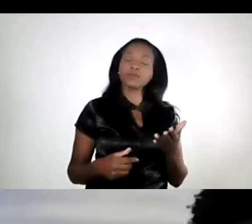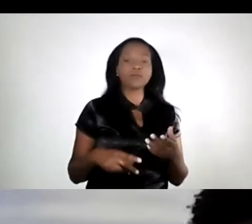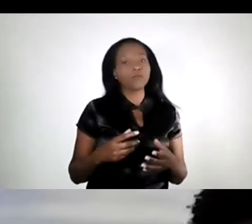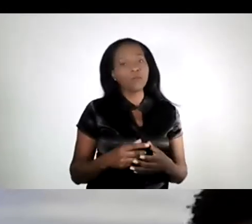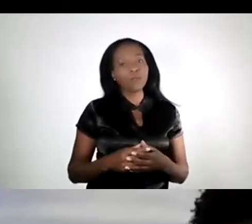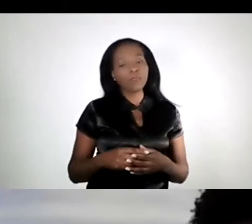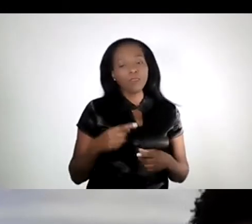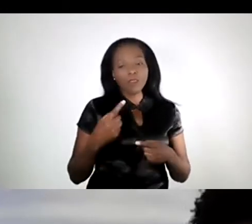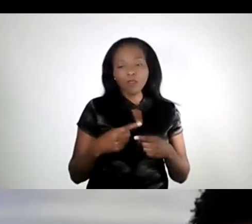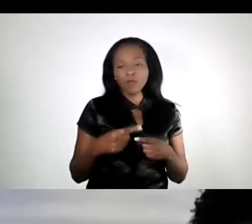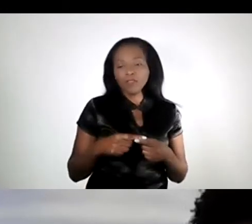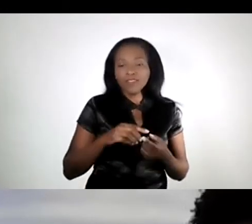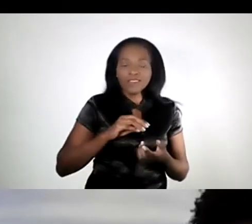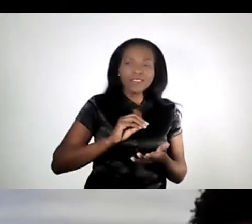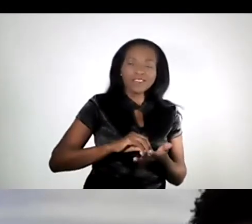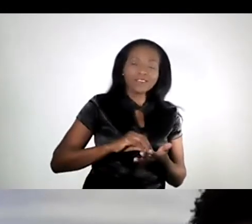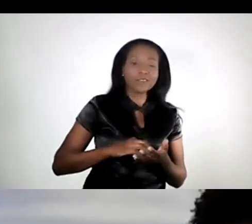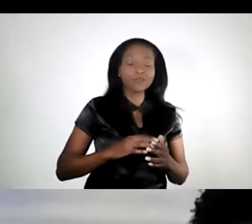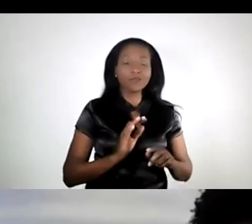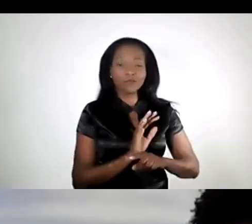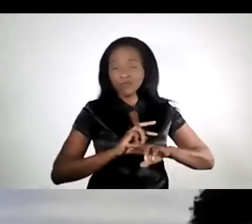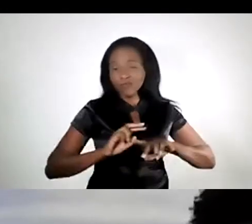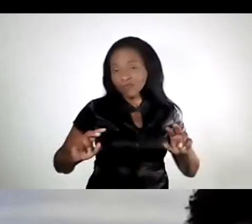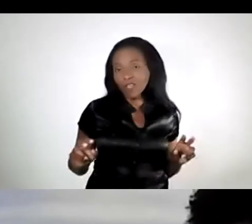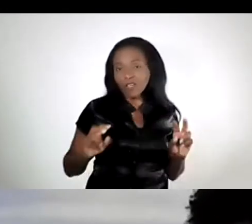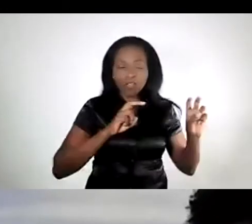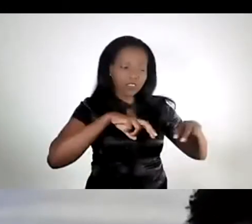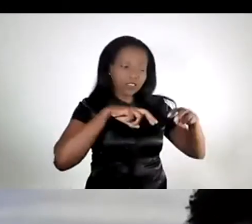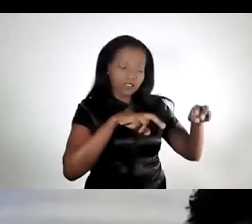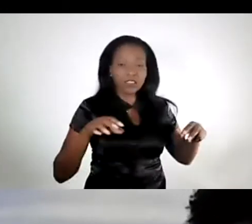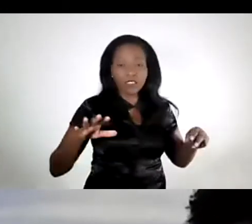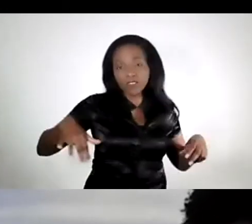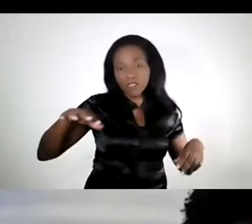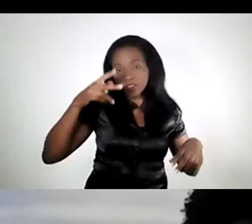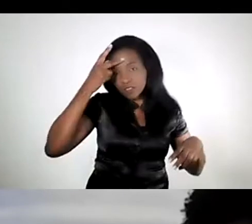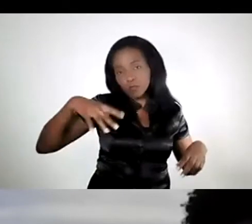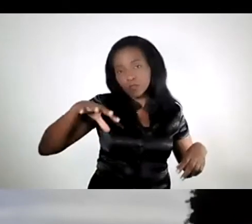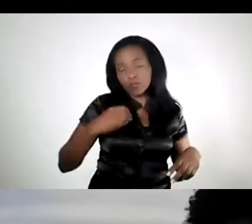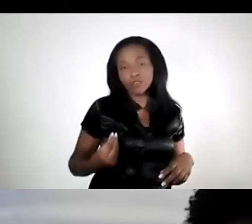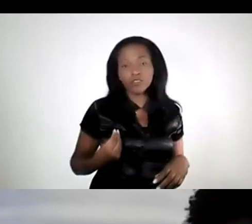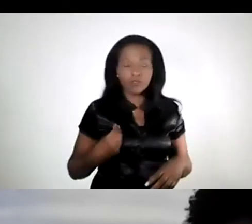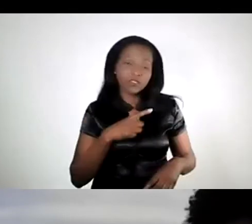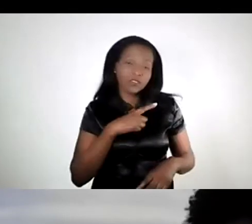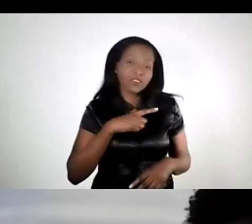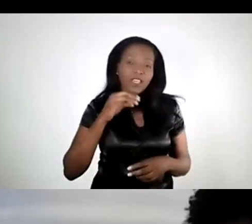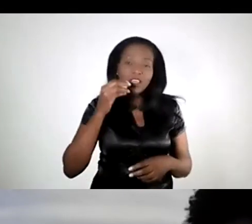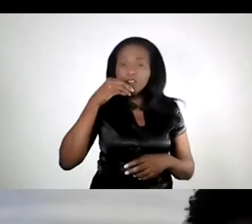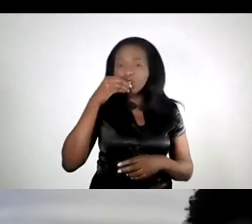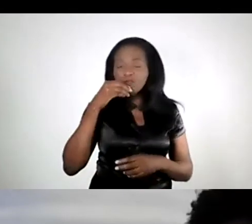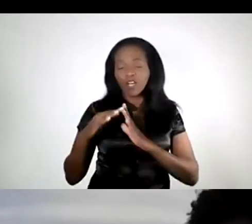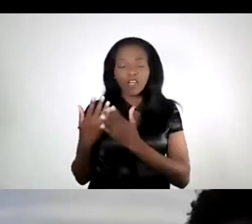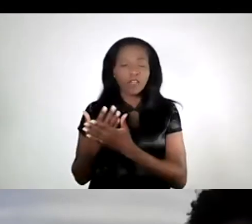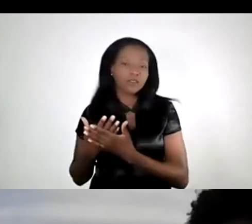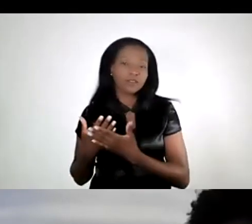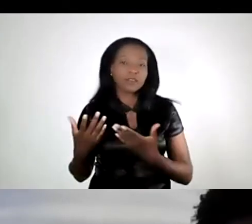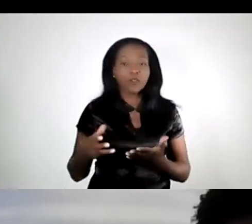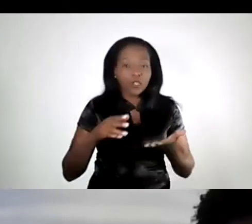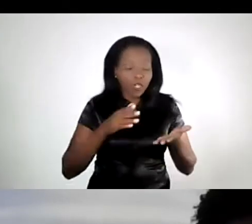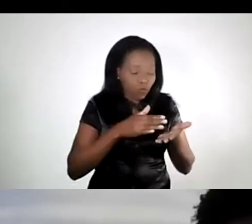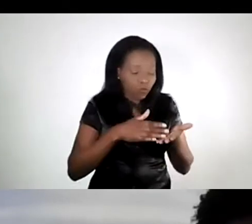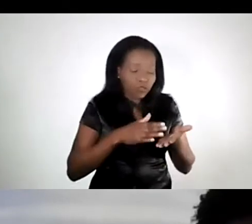acúmulo de desvantagem da população rural em relação à escolarização, esse livro ele tem uma composição